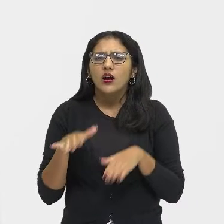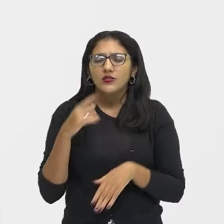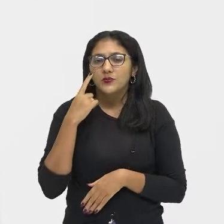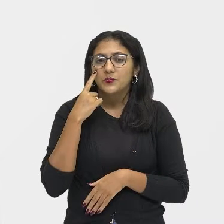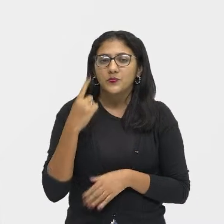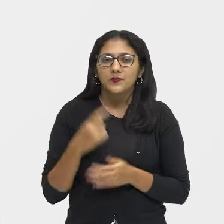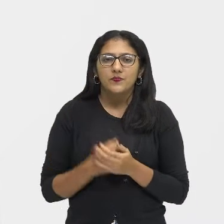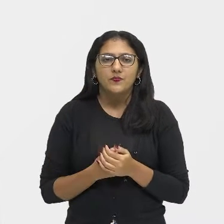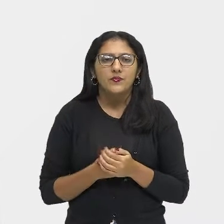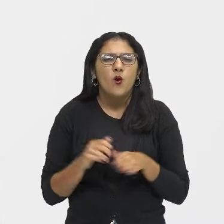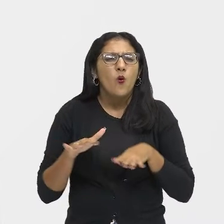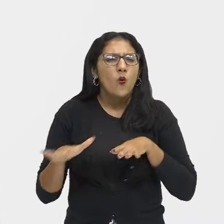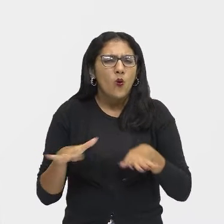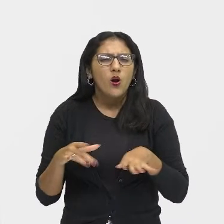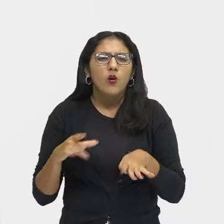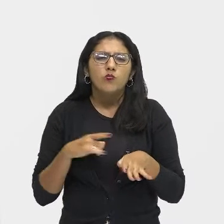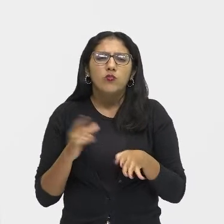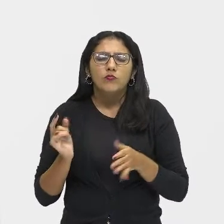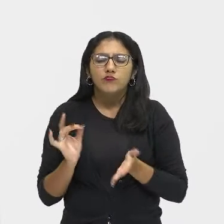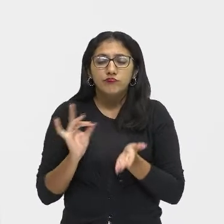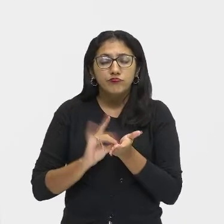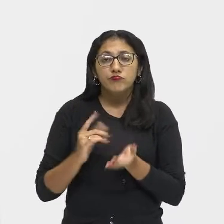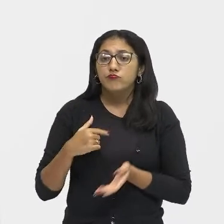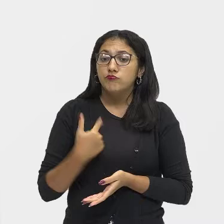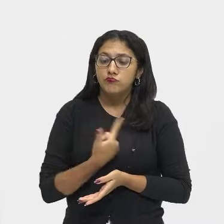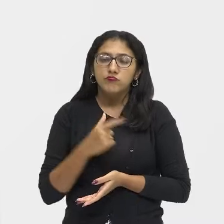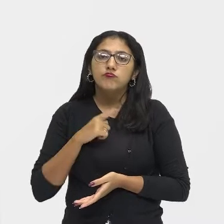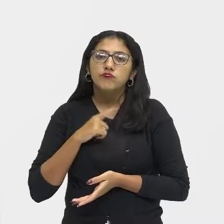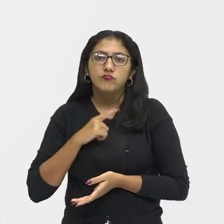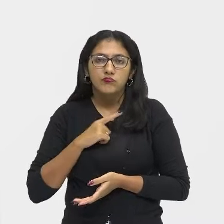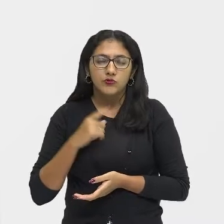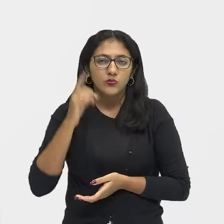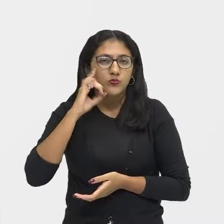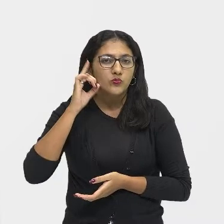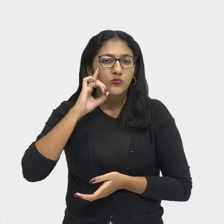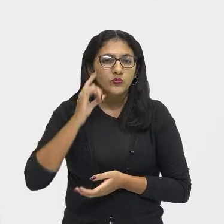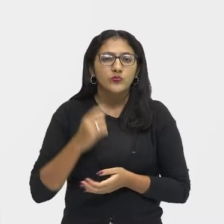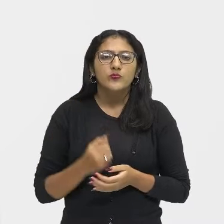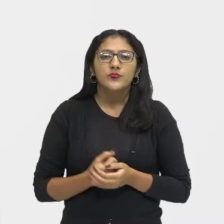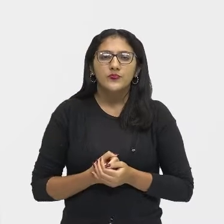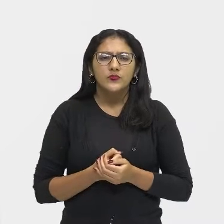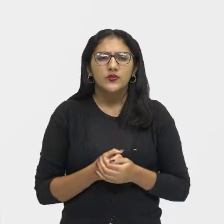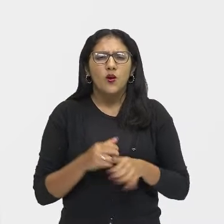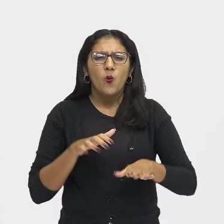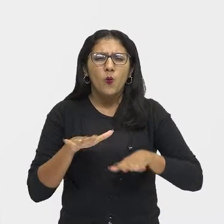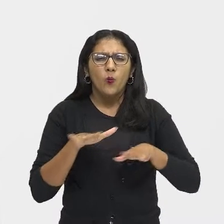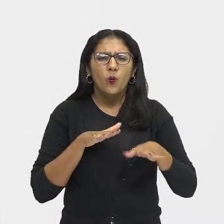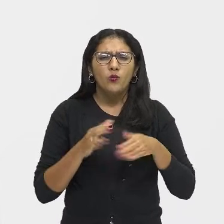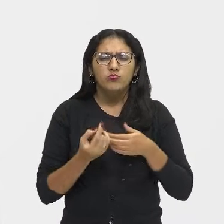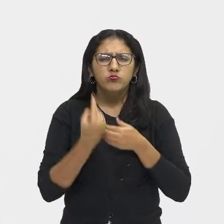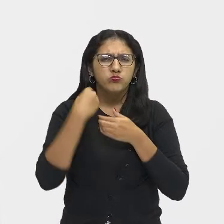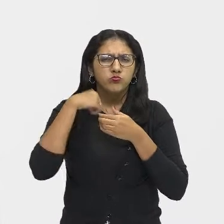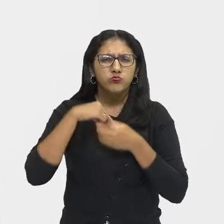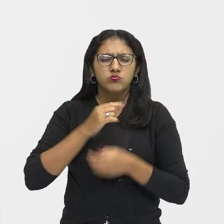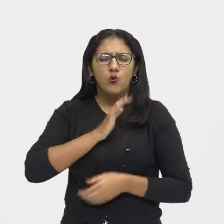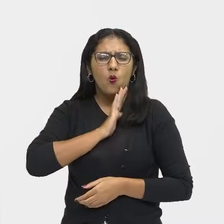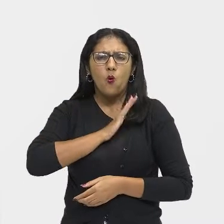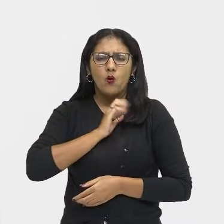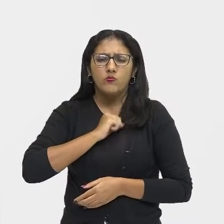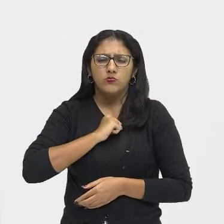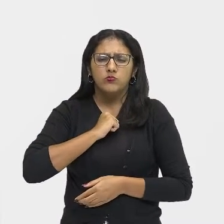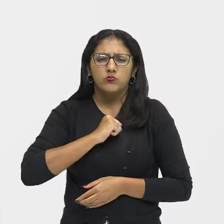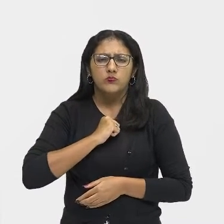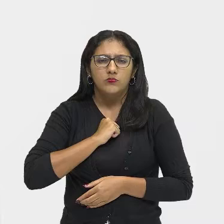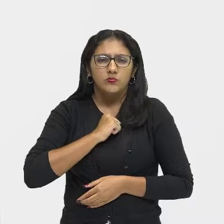O ritmo está presente na realidade de todos nós. Tanto os ritmos internos, batida do